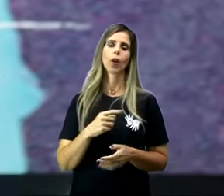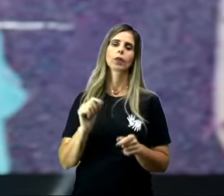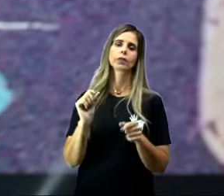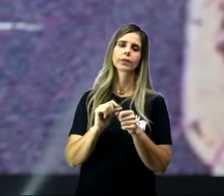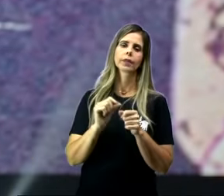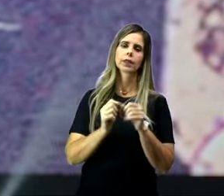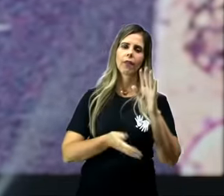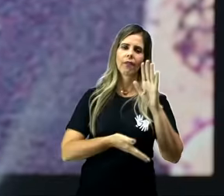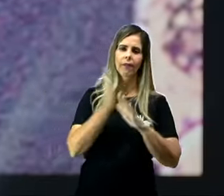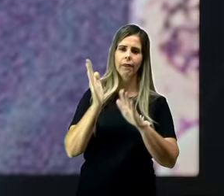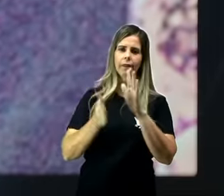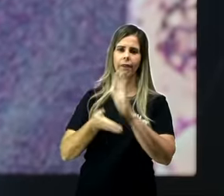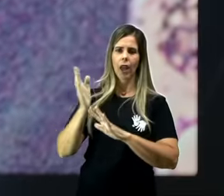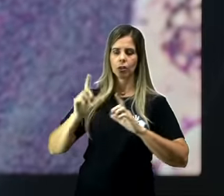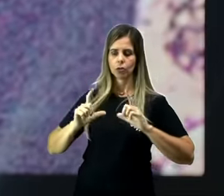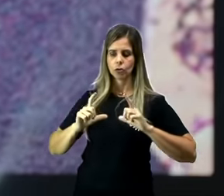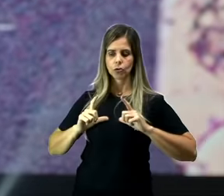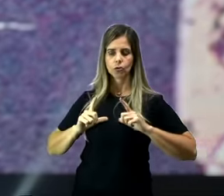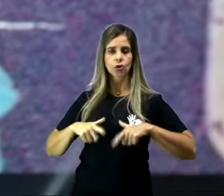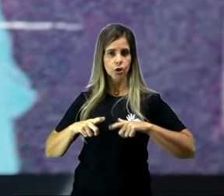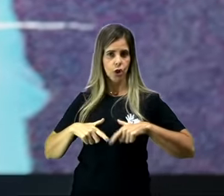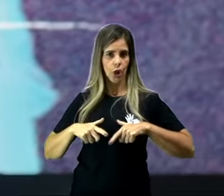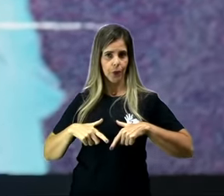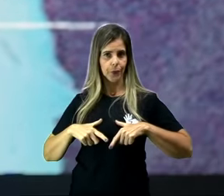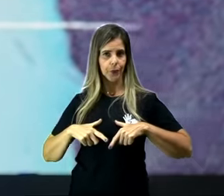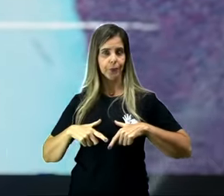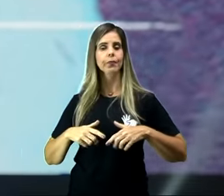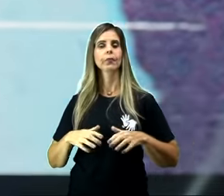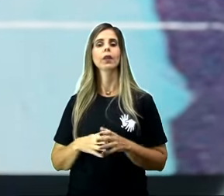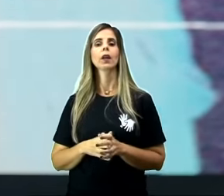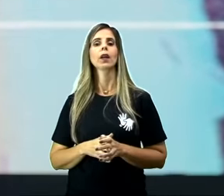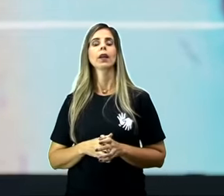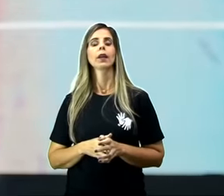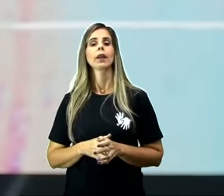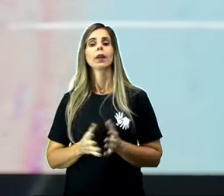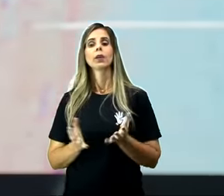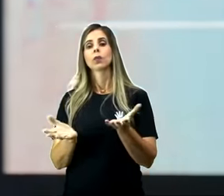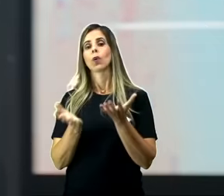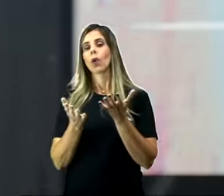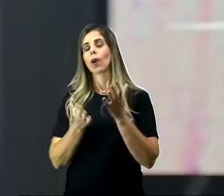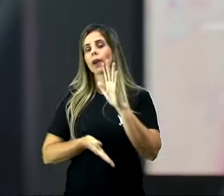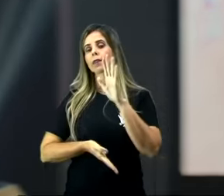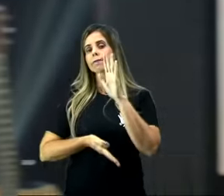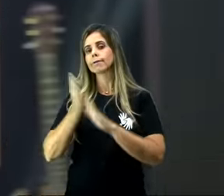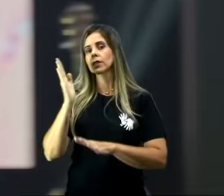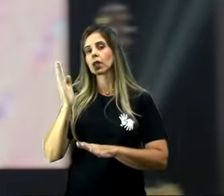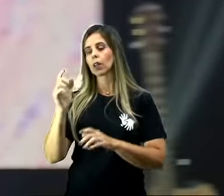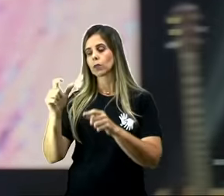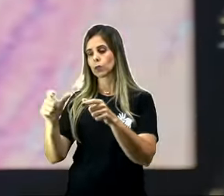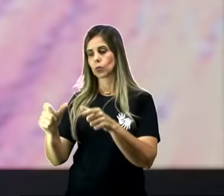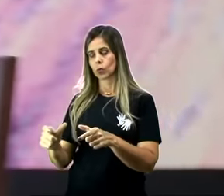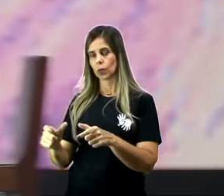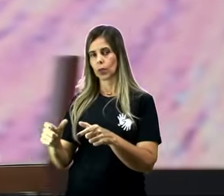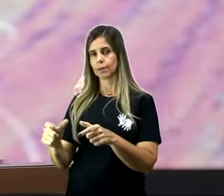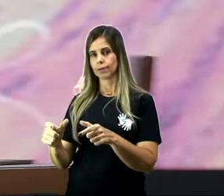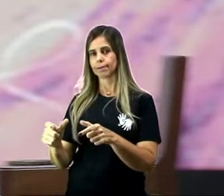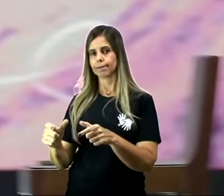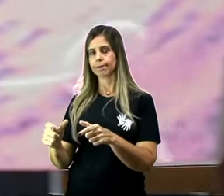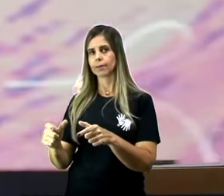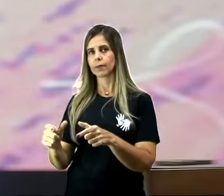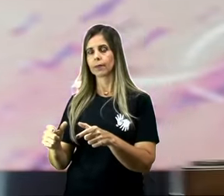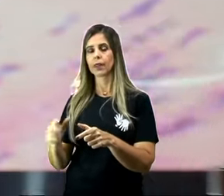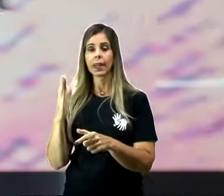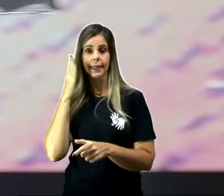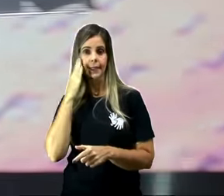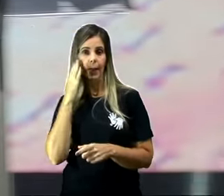vários lugares antes de Israel. E um dos lugares que eu vou fazer um dia é passar por esses lugares aqui. Sabe por quê?